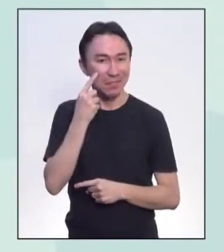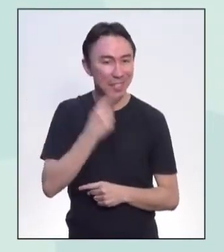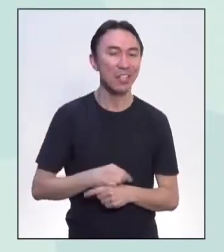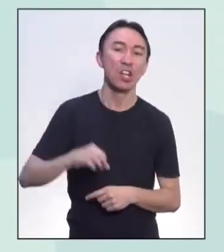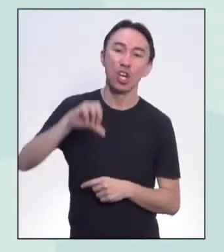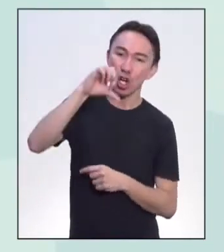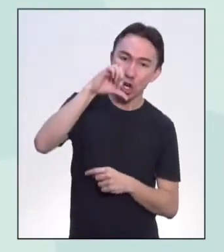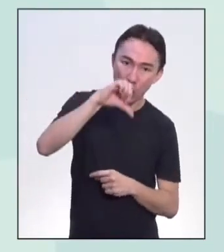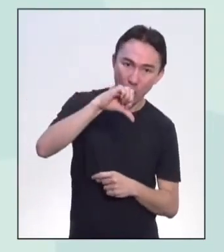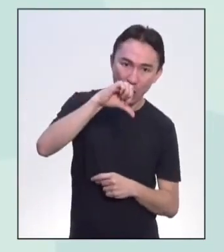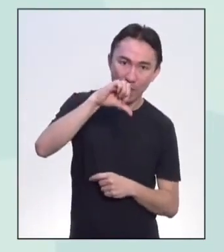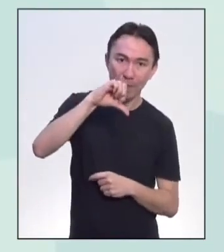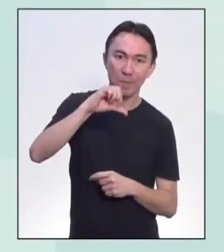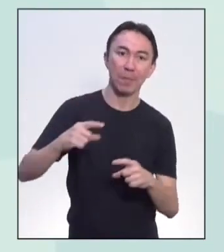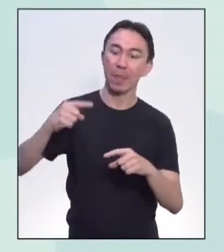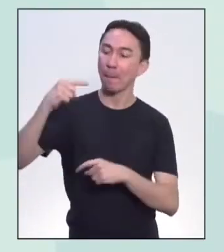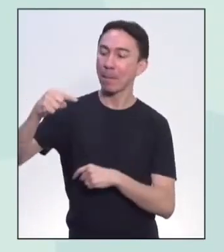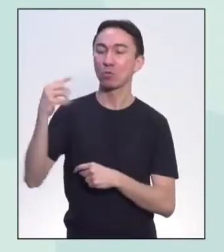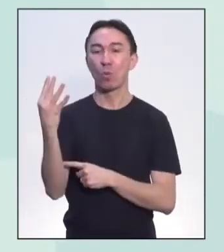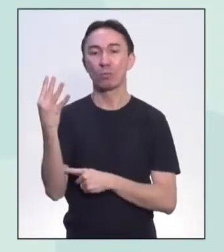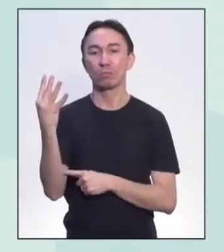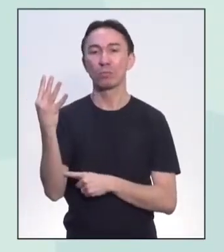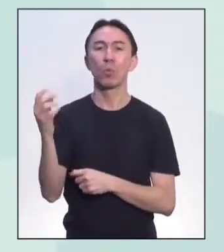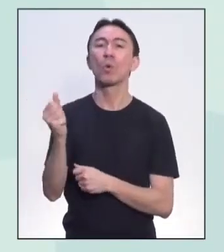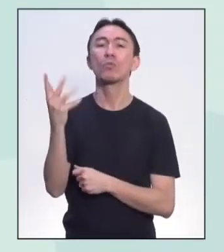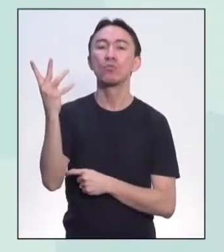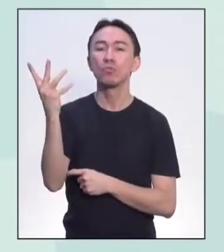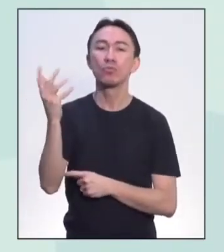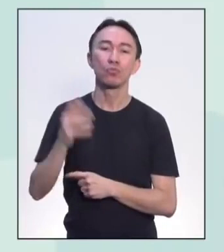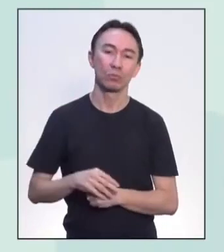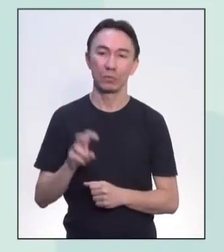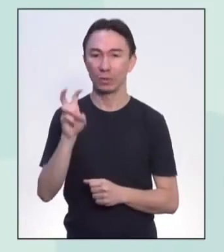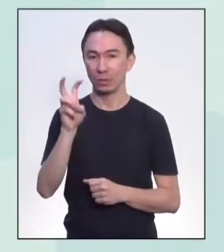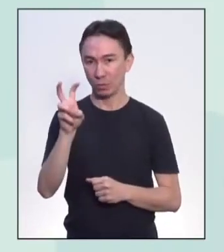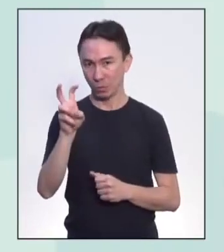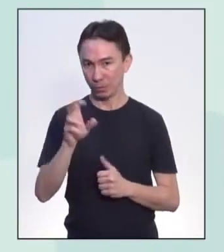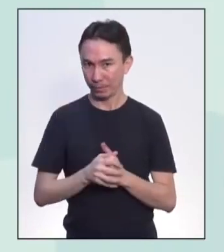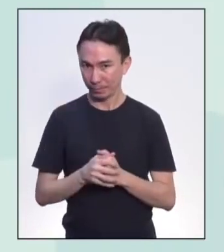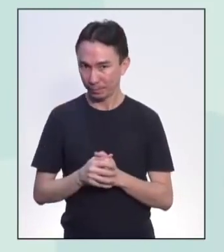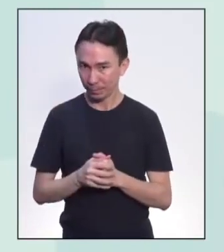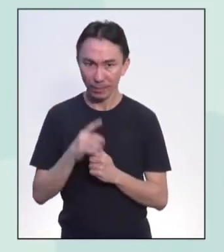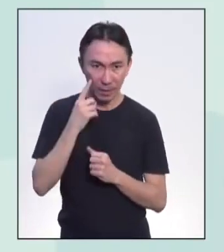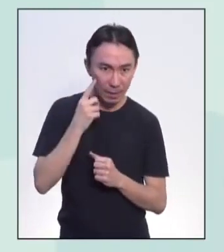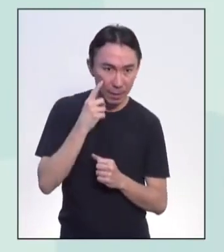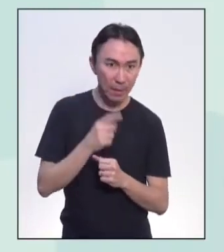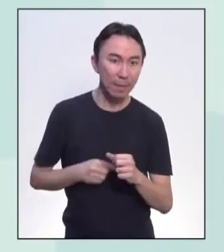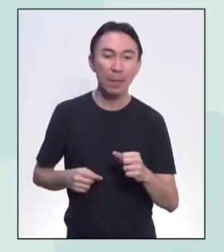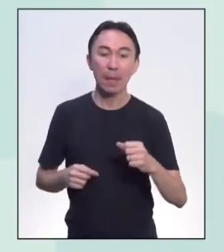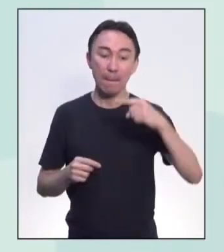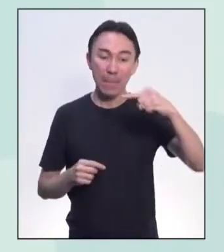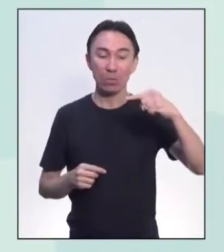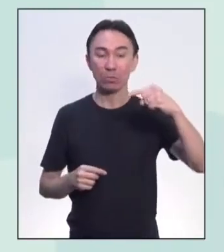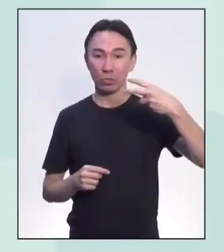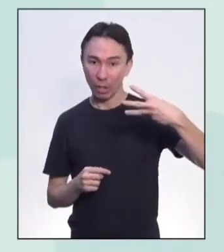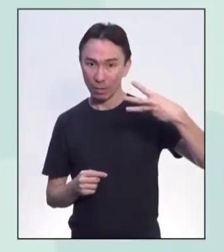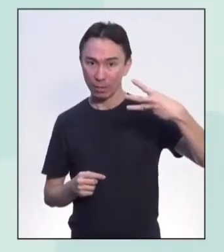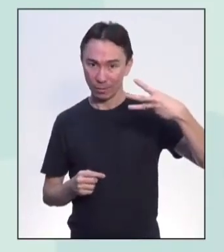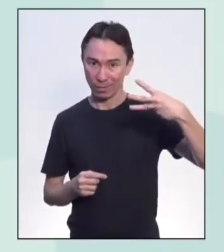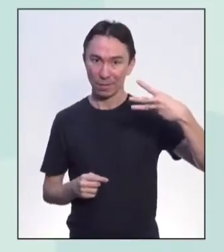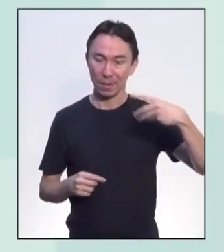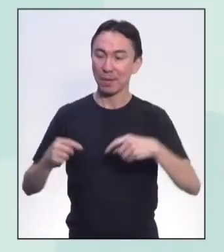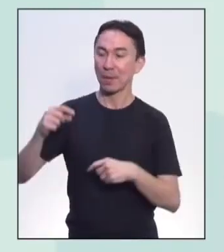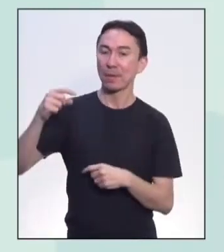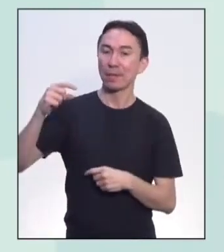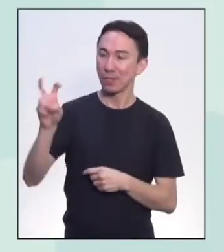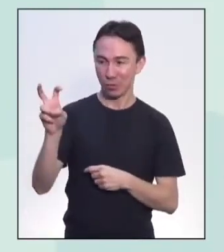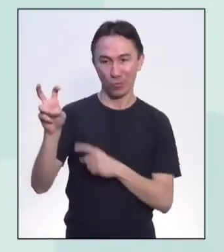9 menos 4. Quanto é 9 menos 4? 5. Então, eu formei o par ordenado menos 3 do x e 5 do